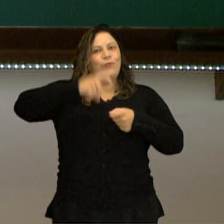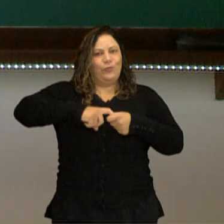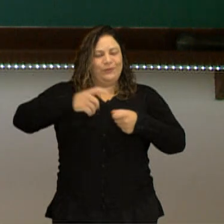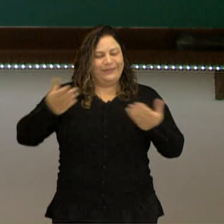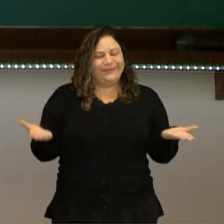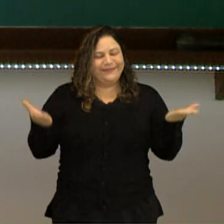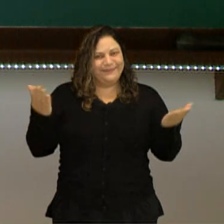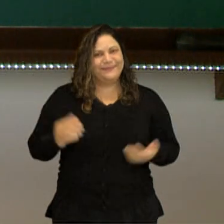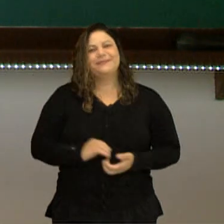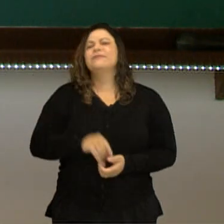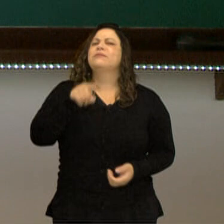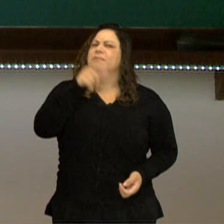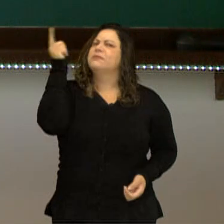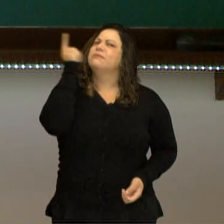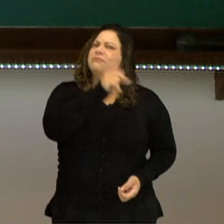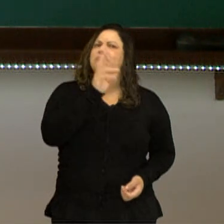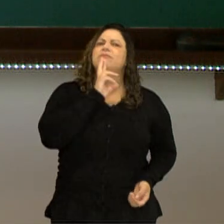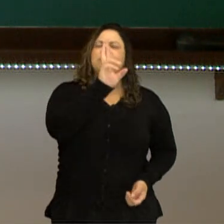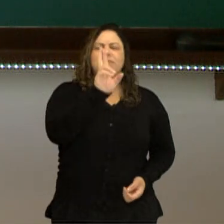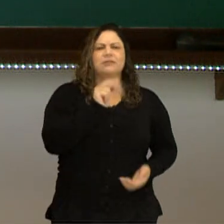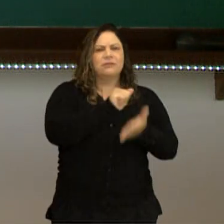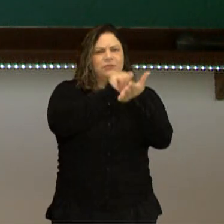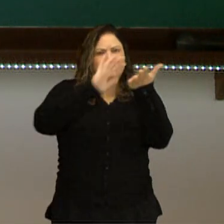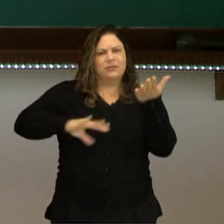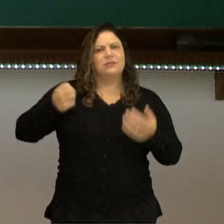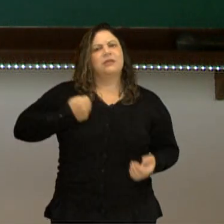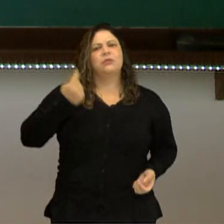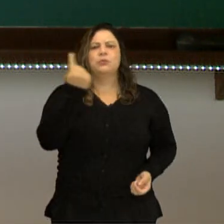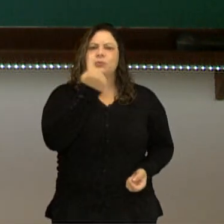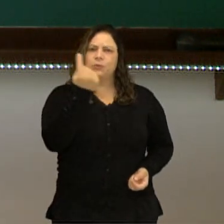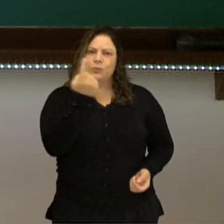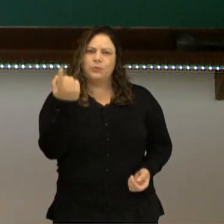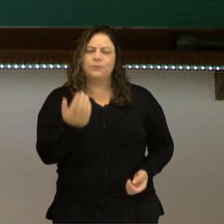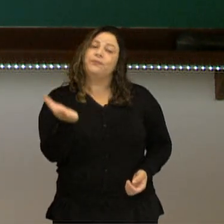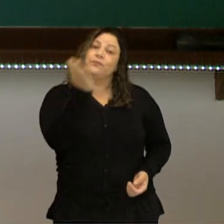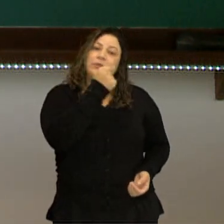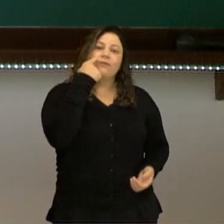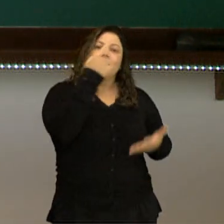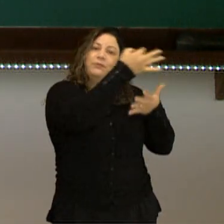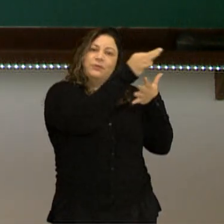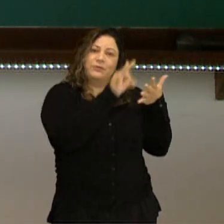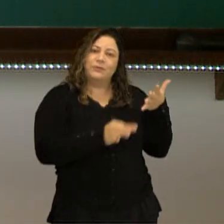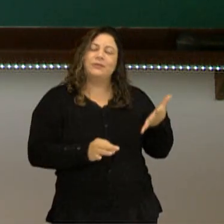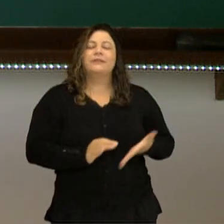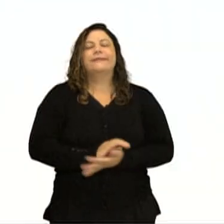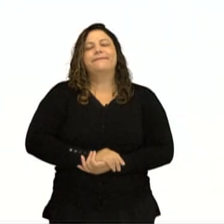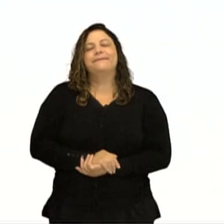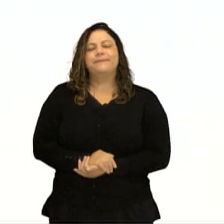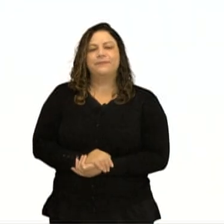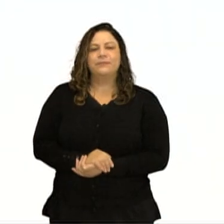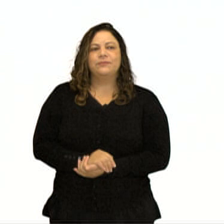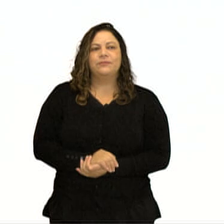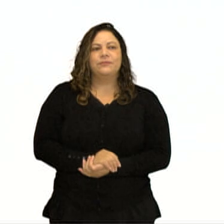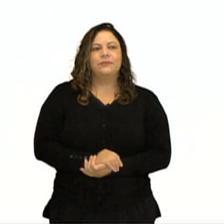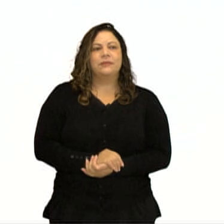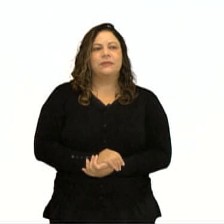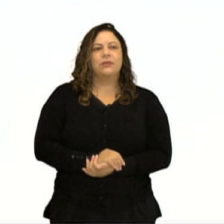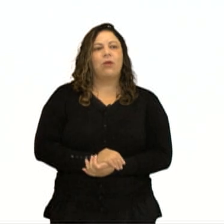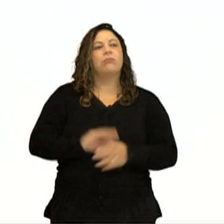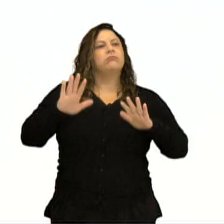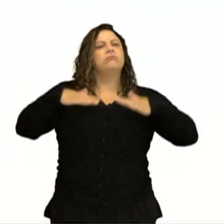E aí, conseguiram responder nossa atividade 1? Então vamos para a correção. Em suma, não